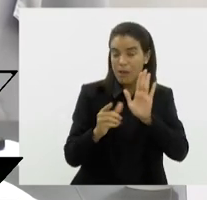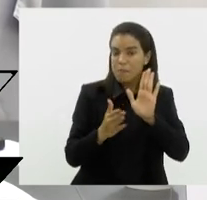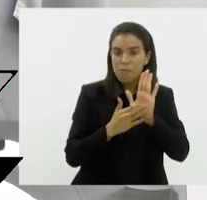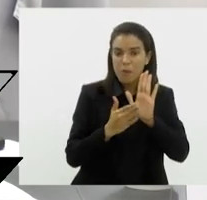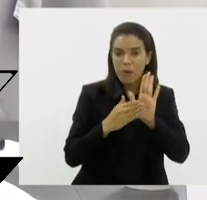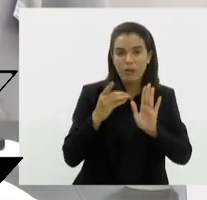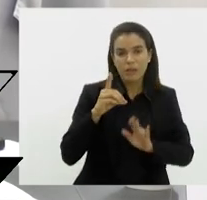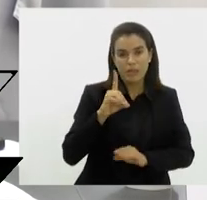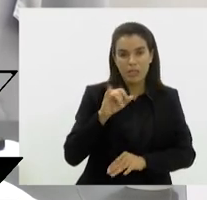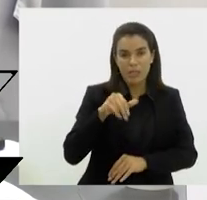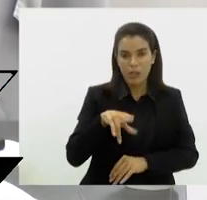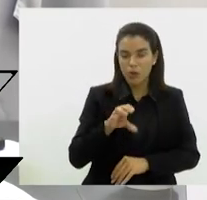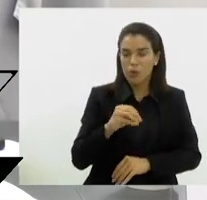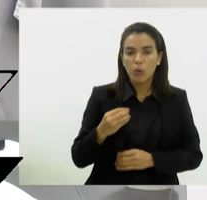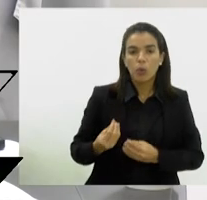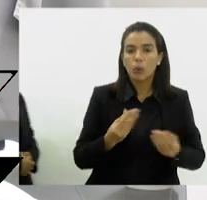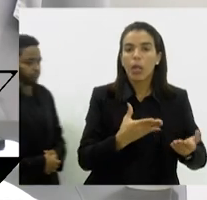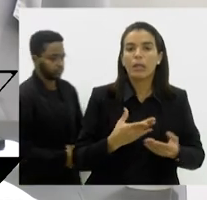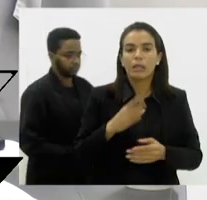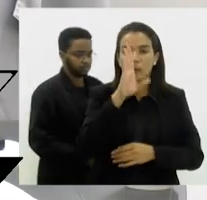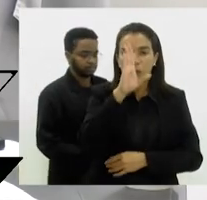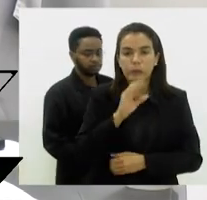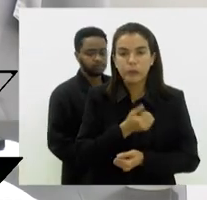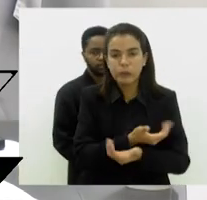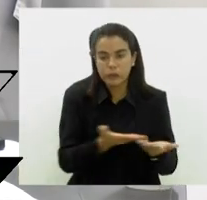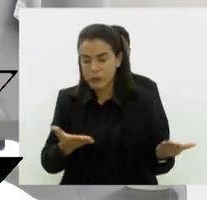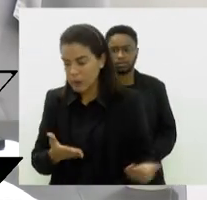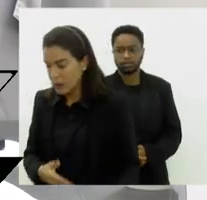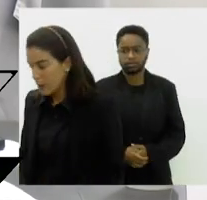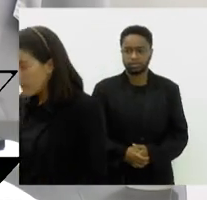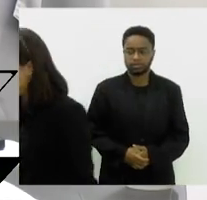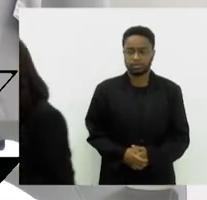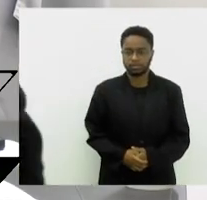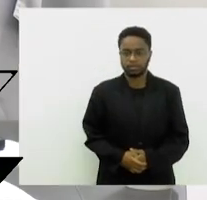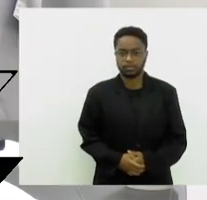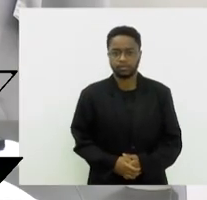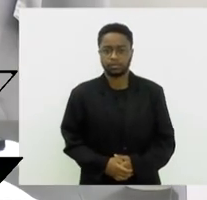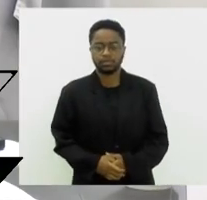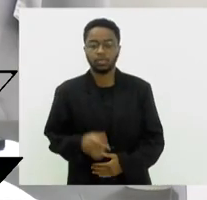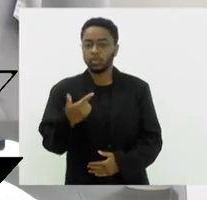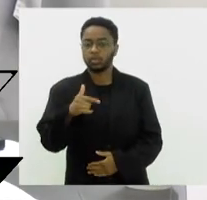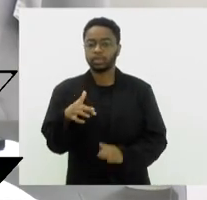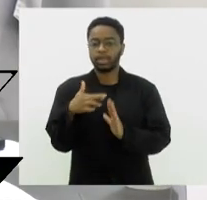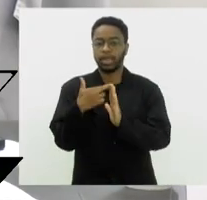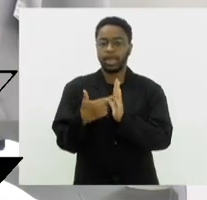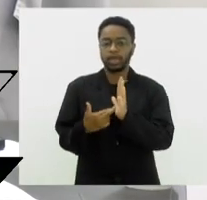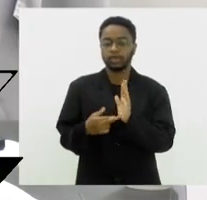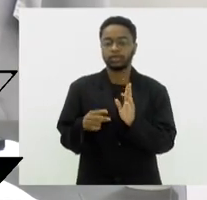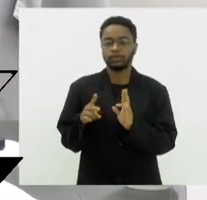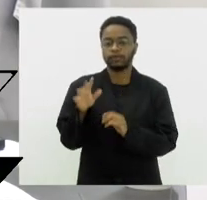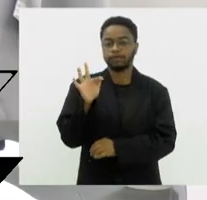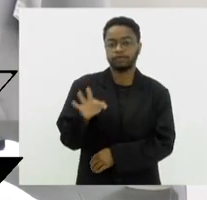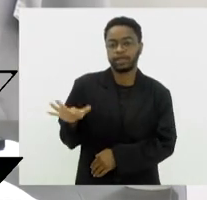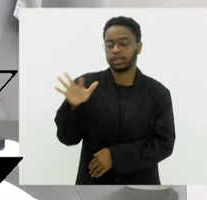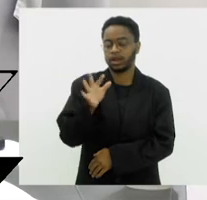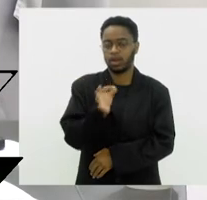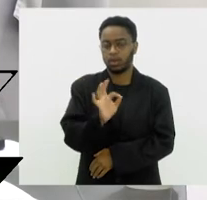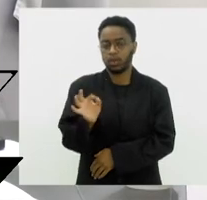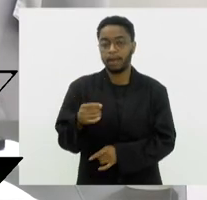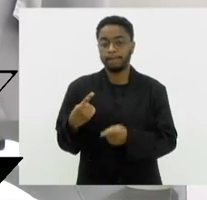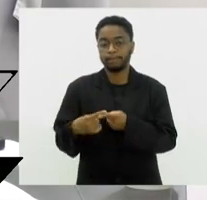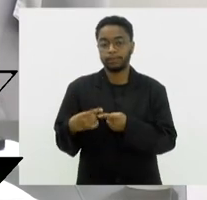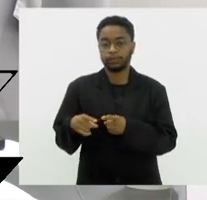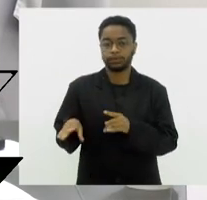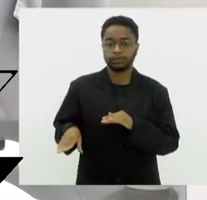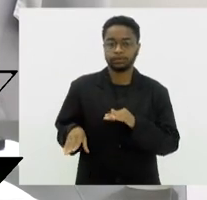pelo deputado Dino não está dando porte de arma a ninguém, não está regulando uma matéria de âmbito federal a partir do momento que a